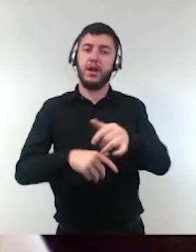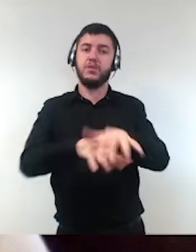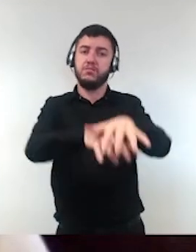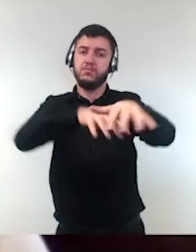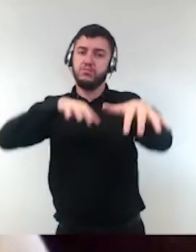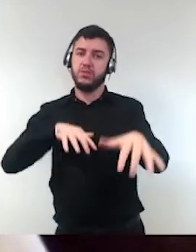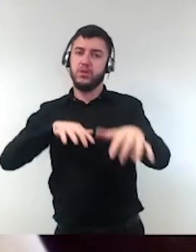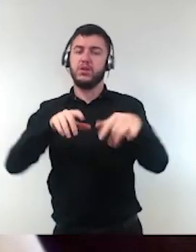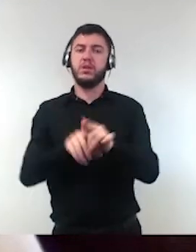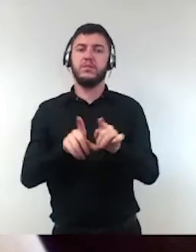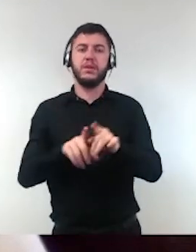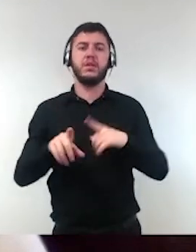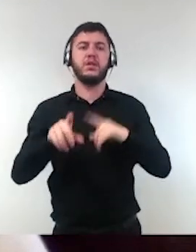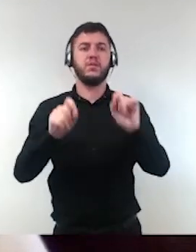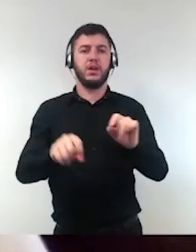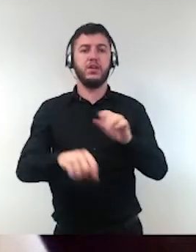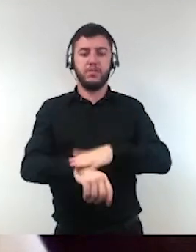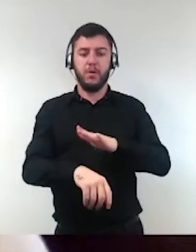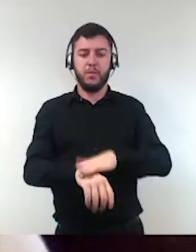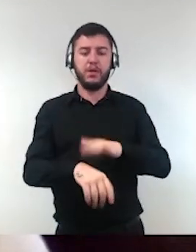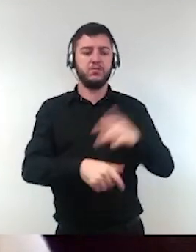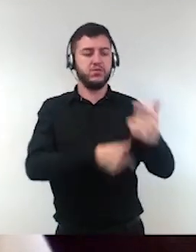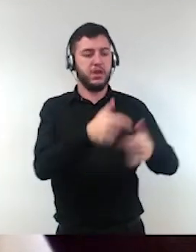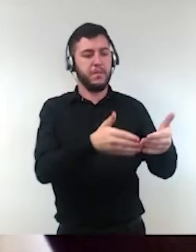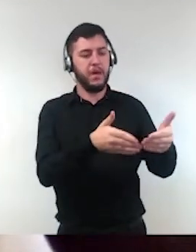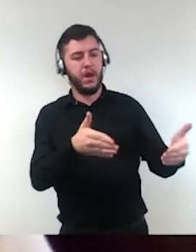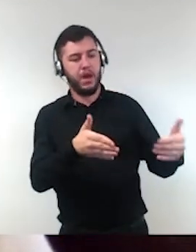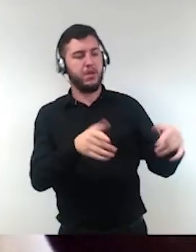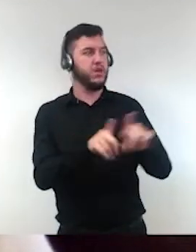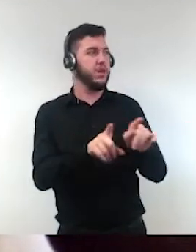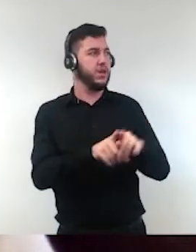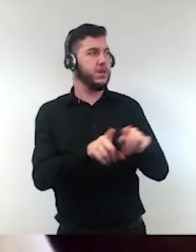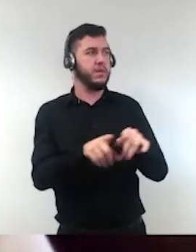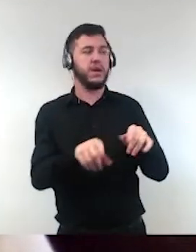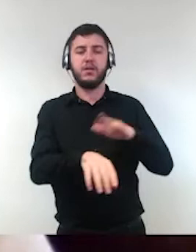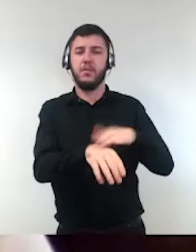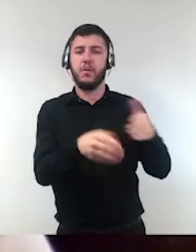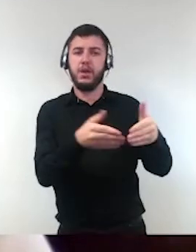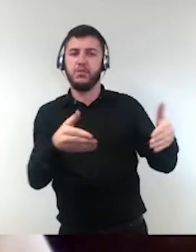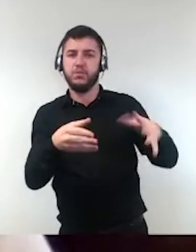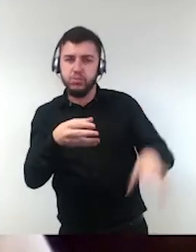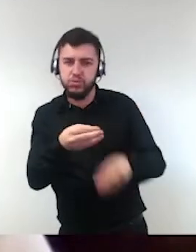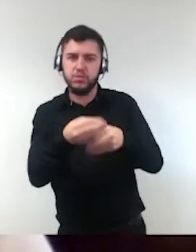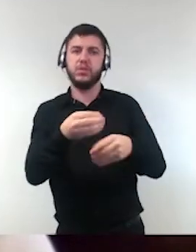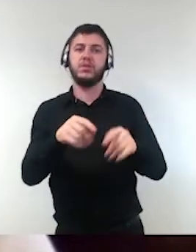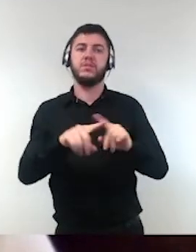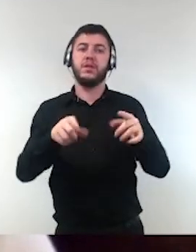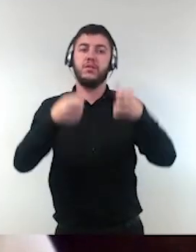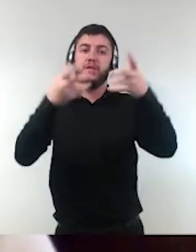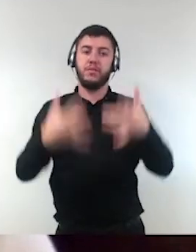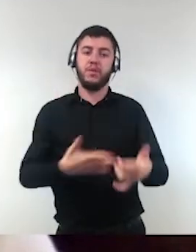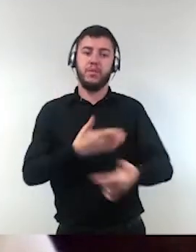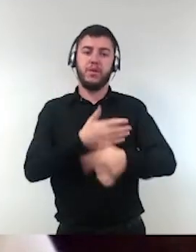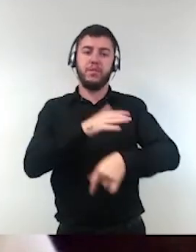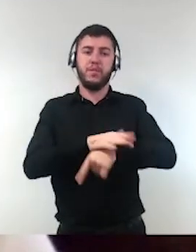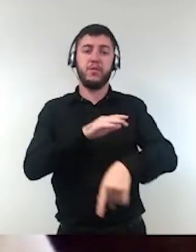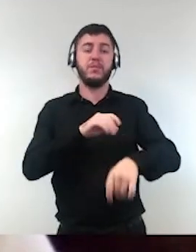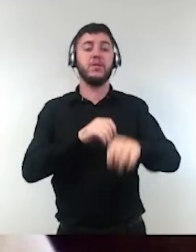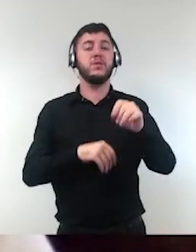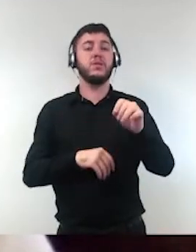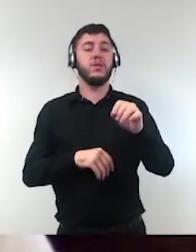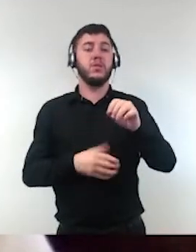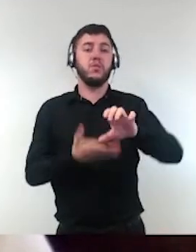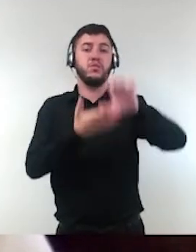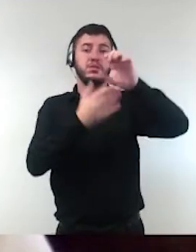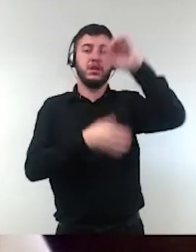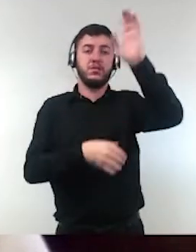ordinário e extraordinário. Eu ressalto aqui o importante papel do Conselho Nacional de Justiça, que desde o primeiro momento da